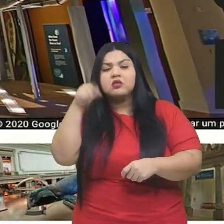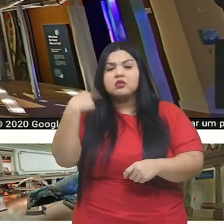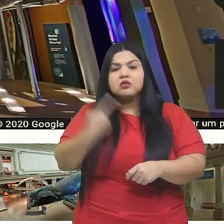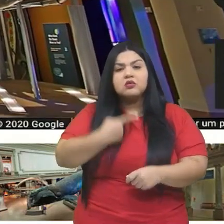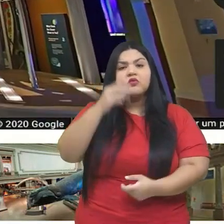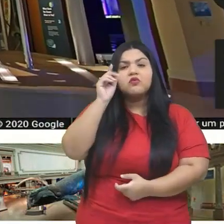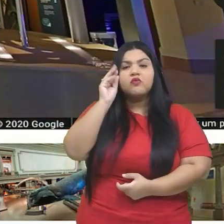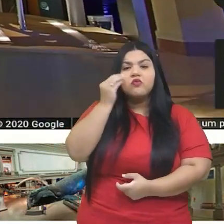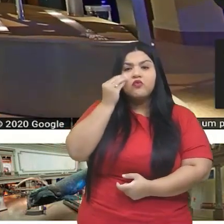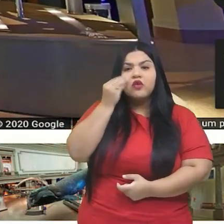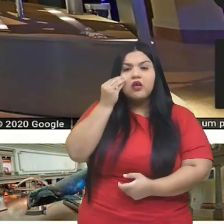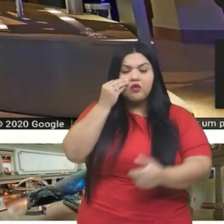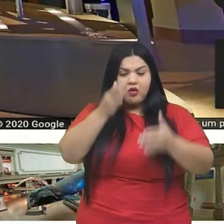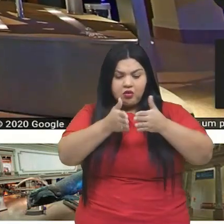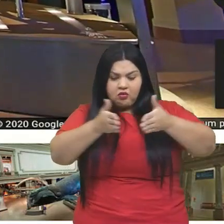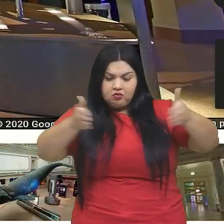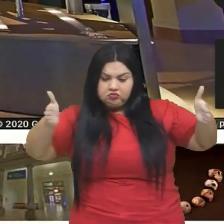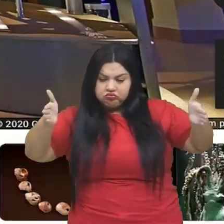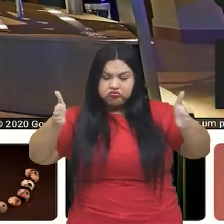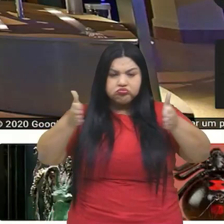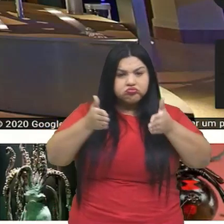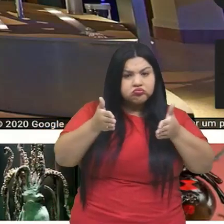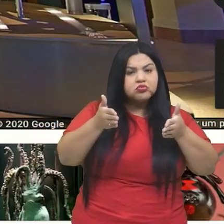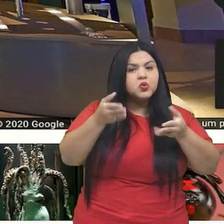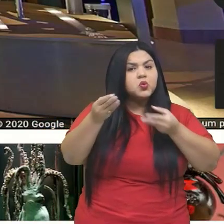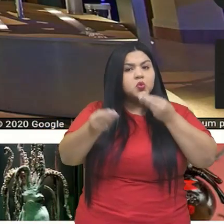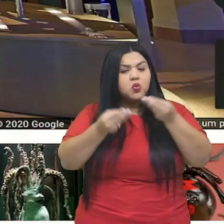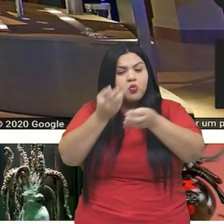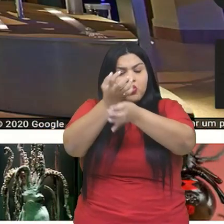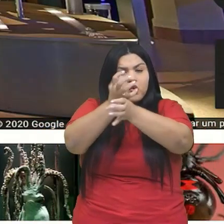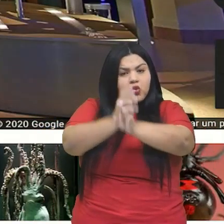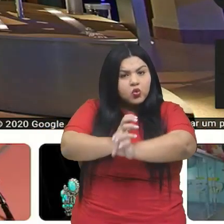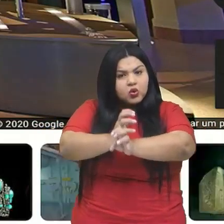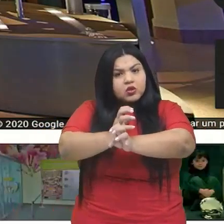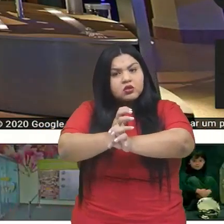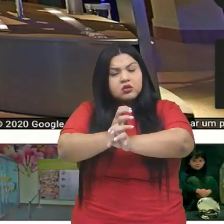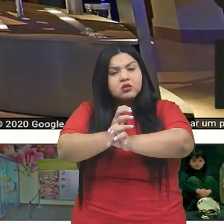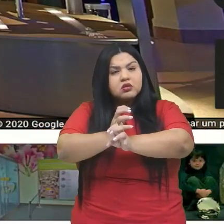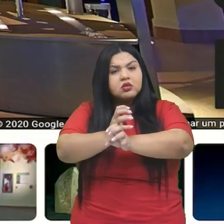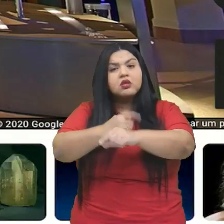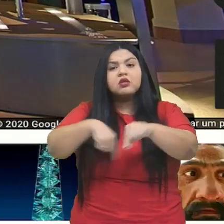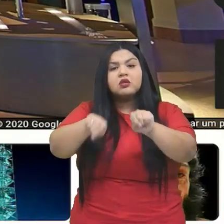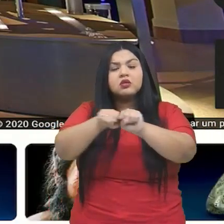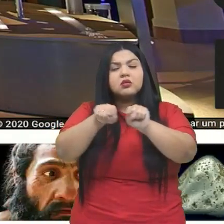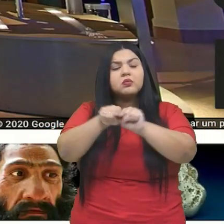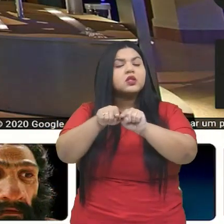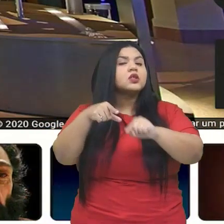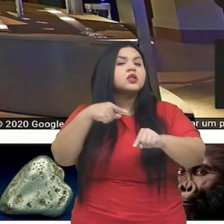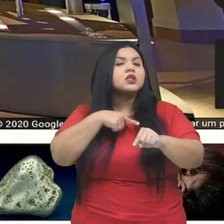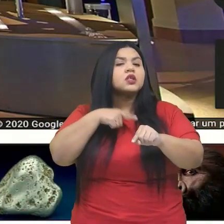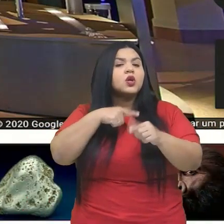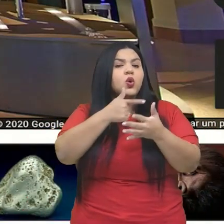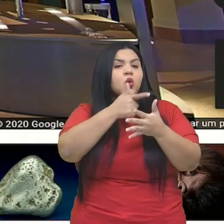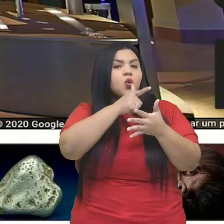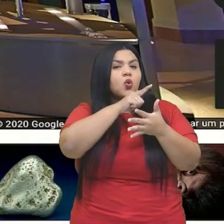né, o tamanho, a disposição dos ossos. E aí a gente tem bastante outras